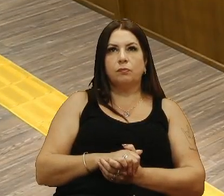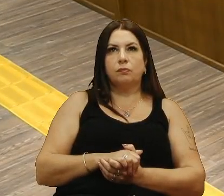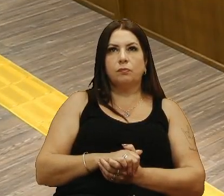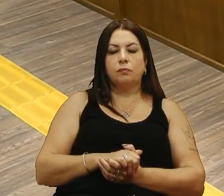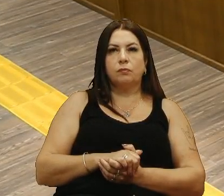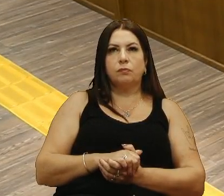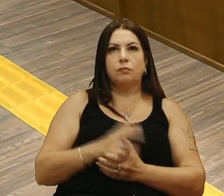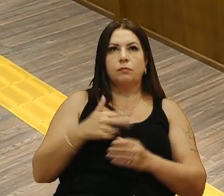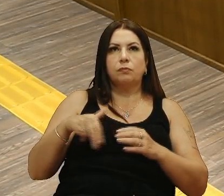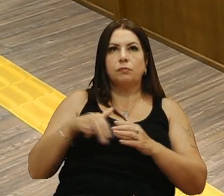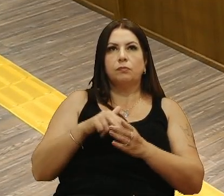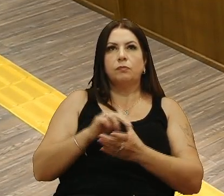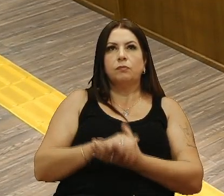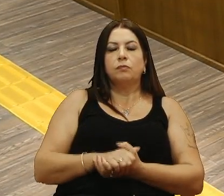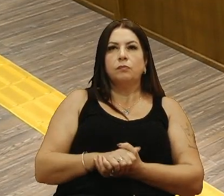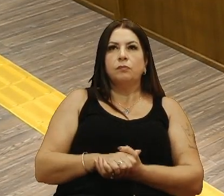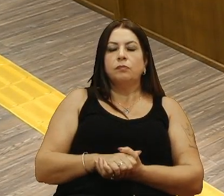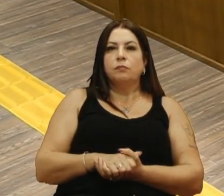da tribuna.